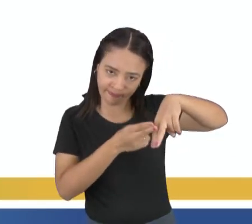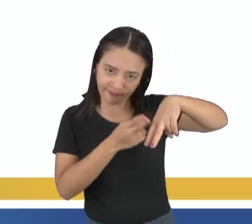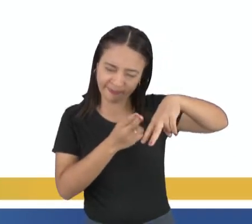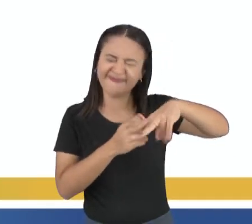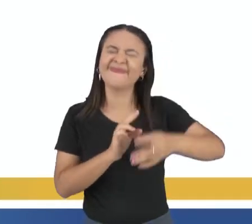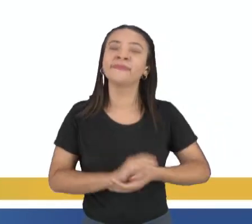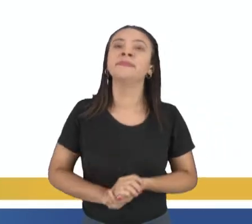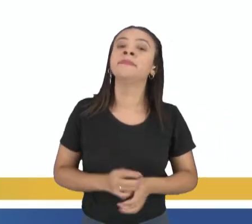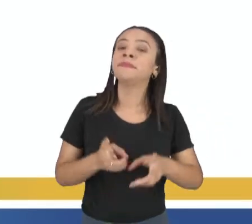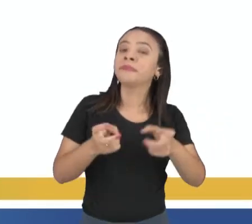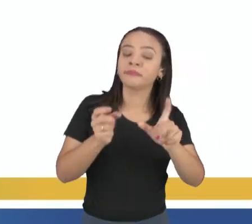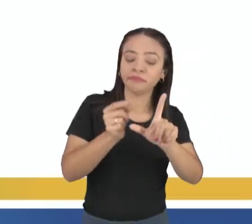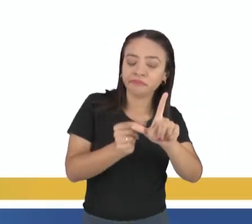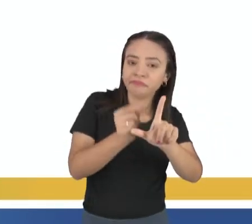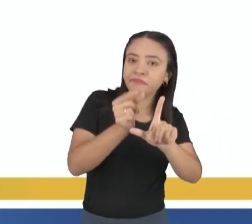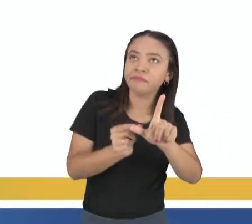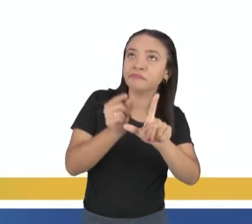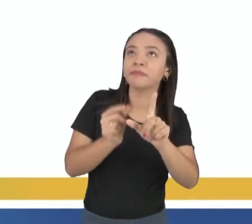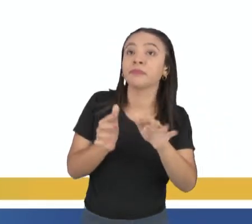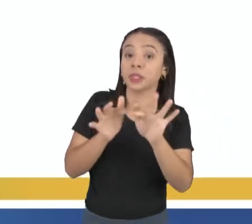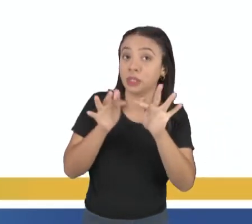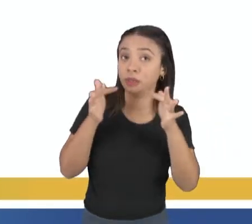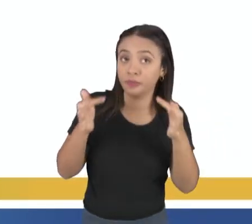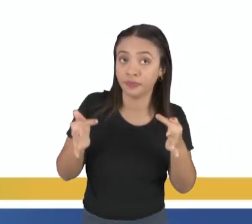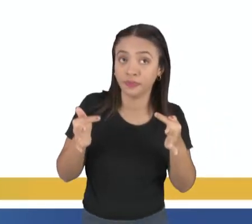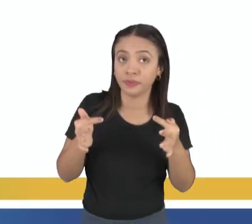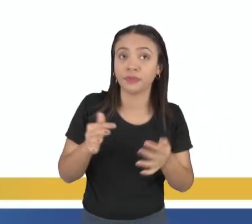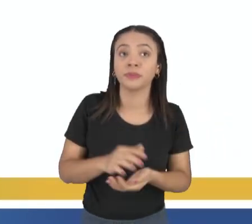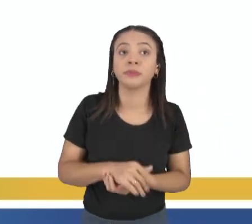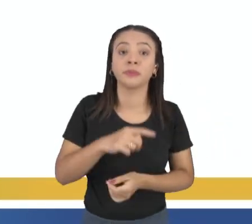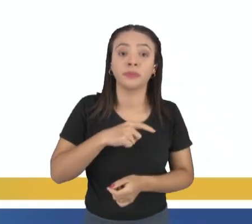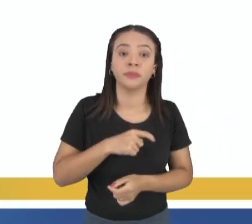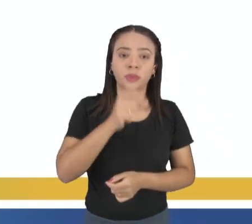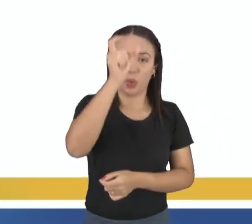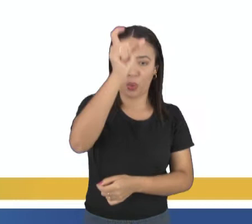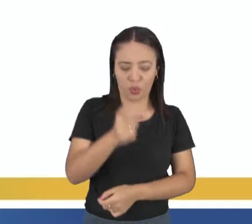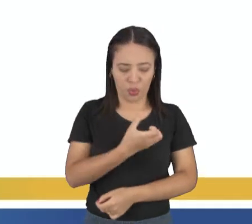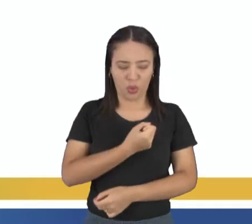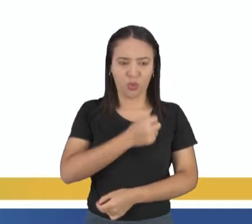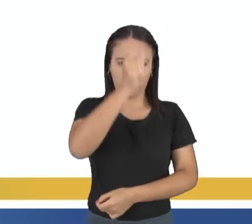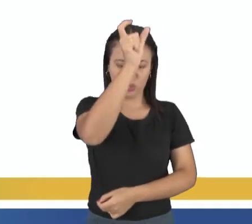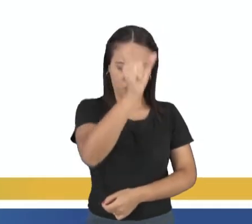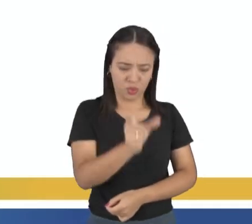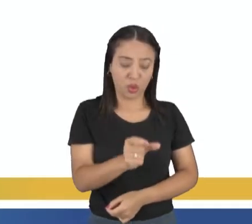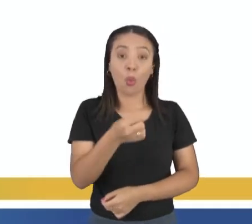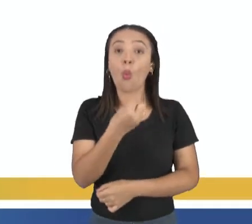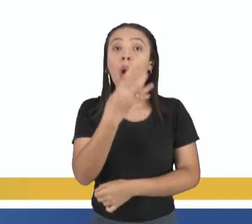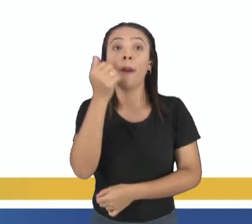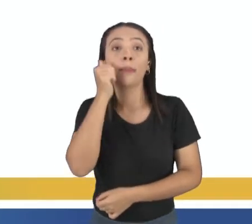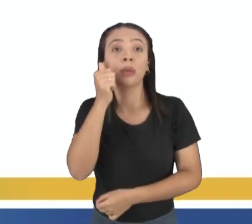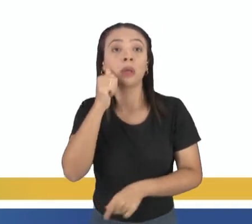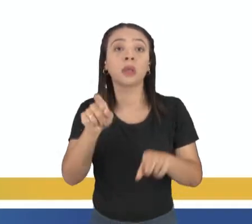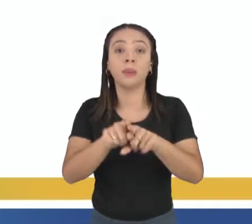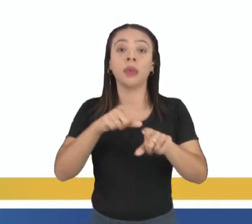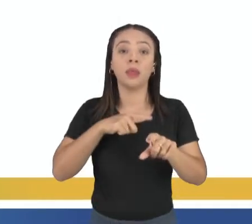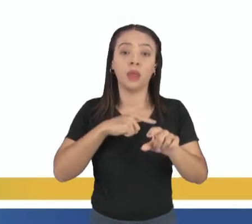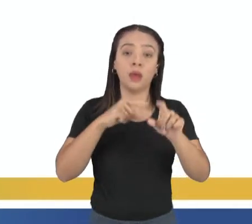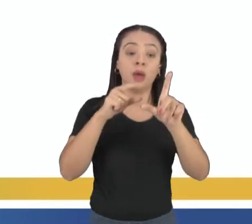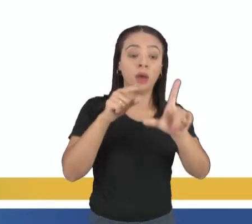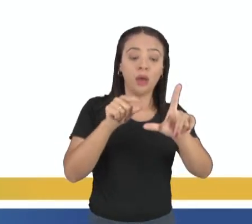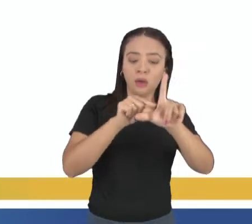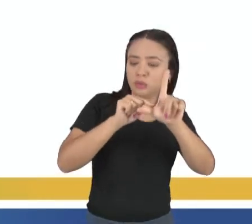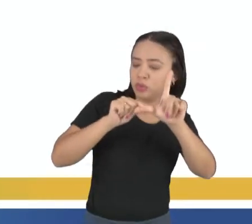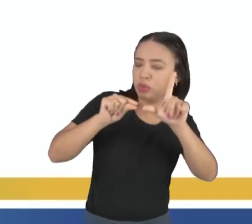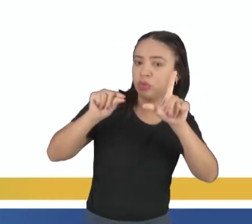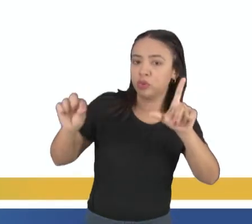você repara que é um gráfico simples. No eixo vertical nós temos a quantidade de meninas e no eixo horizontal nós temos aqui, né, no